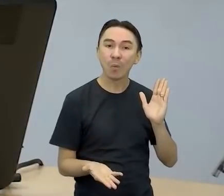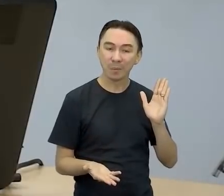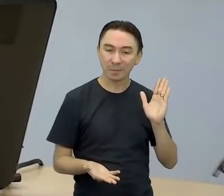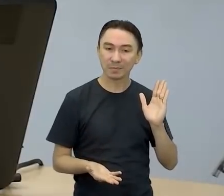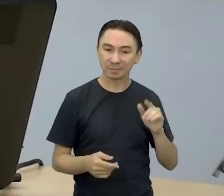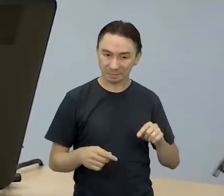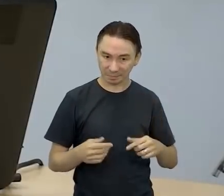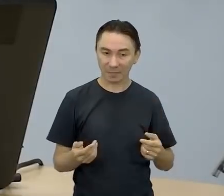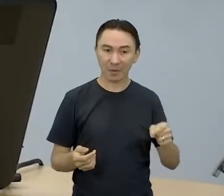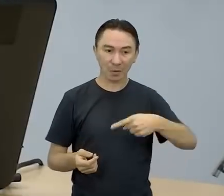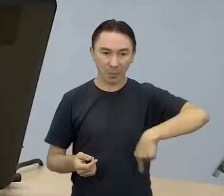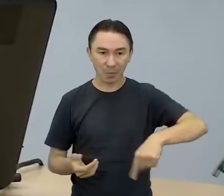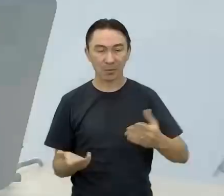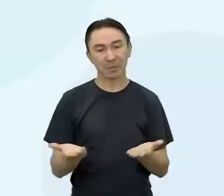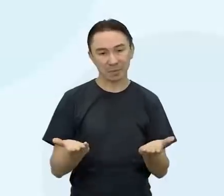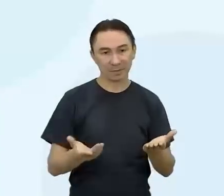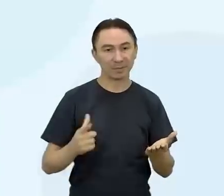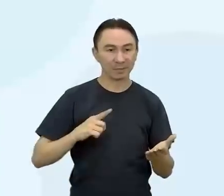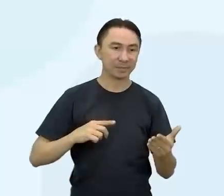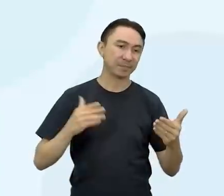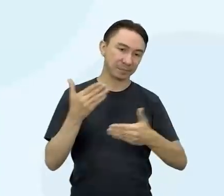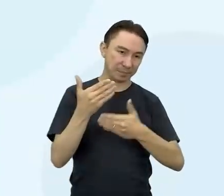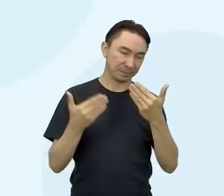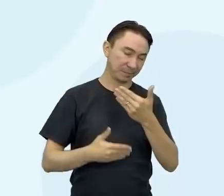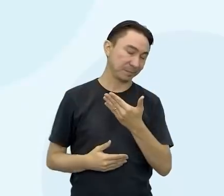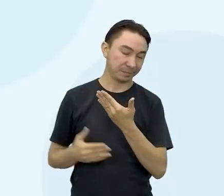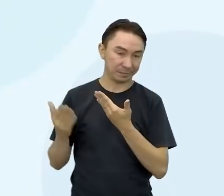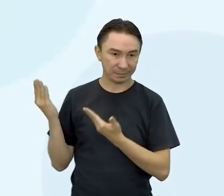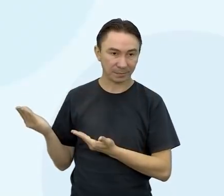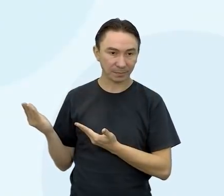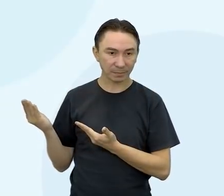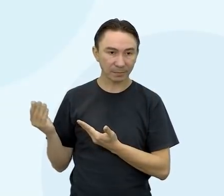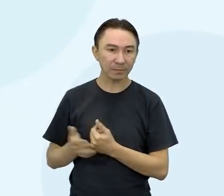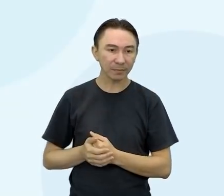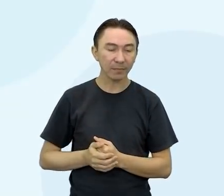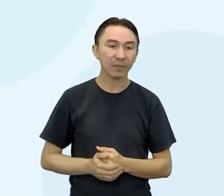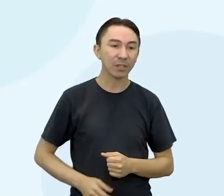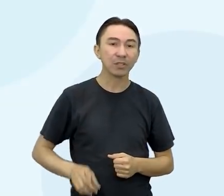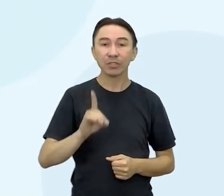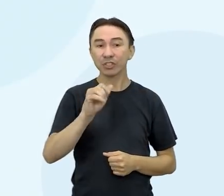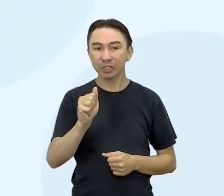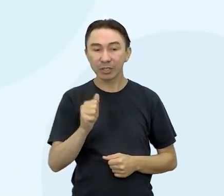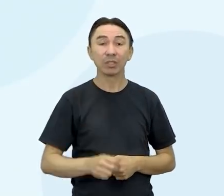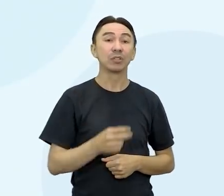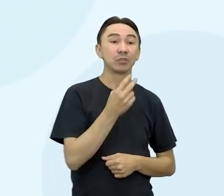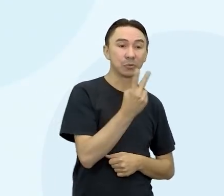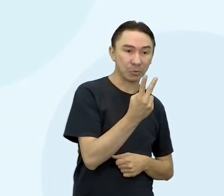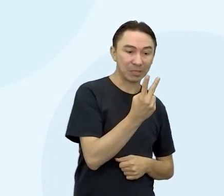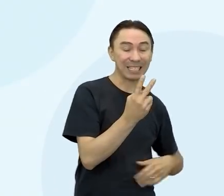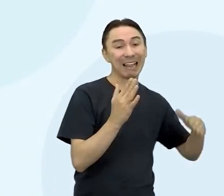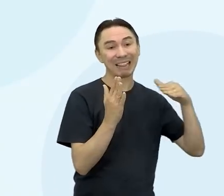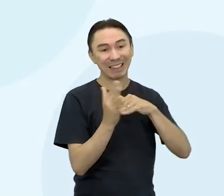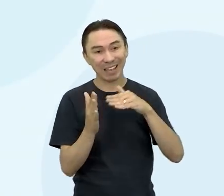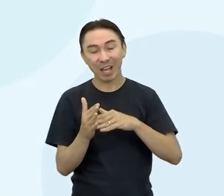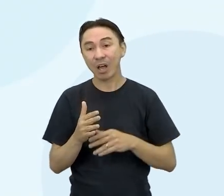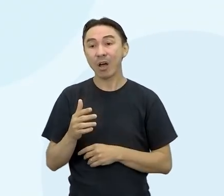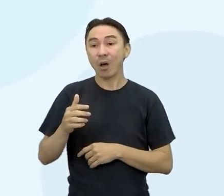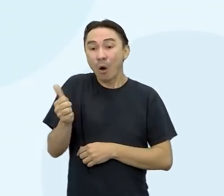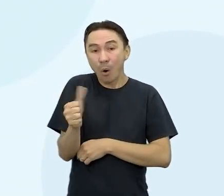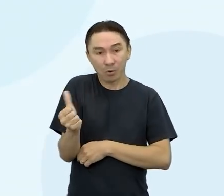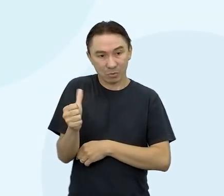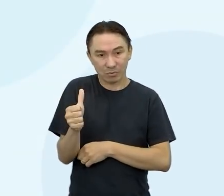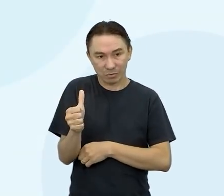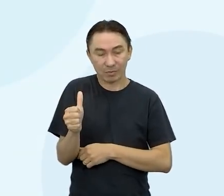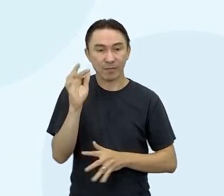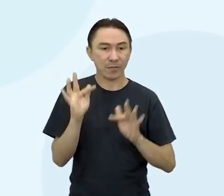nossa área, tá? Então, no slide vocês têm que de 2 a 11 de fevereiro, ou seja, estamos nessa semana, né?